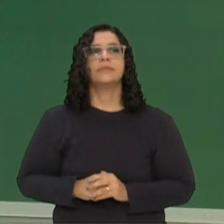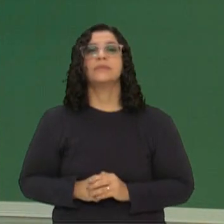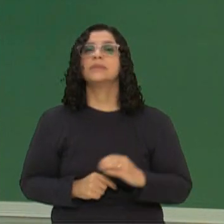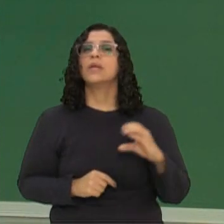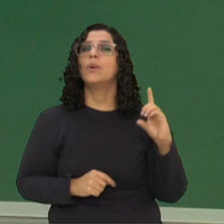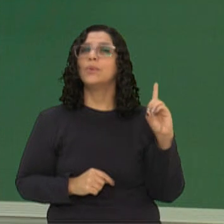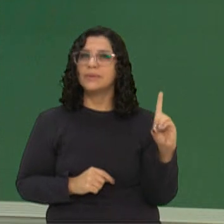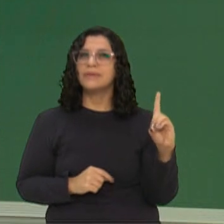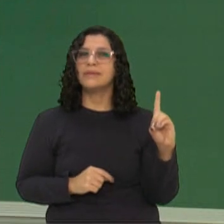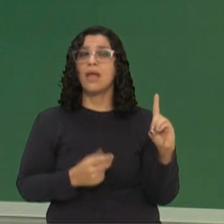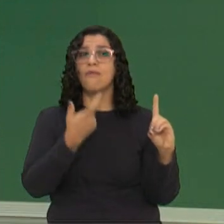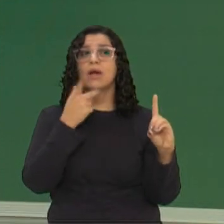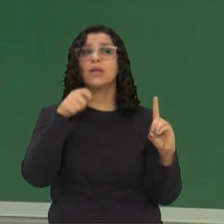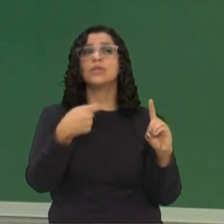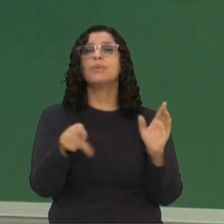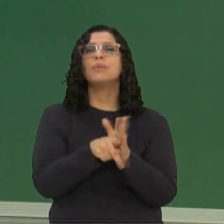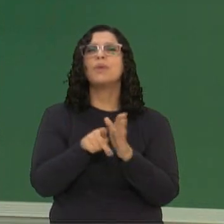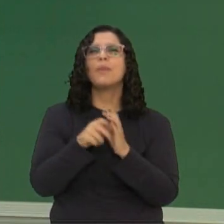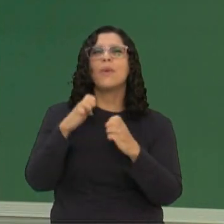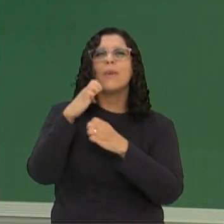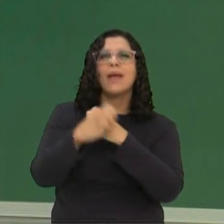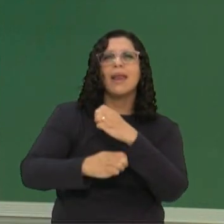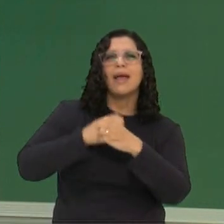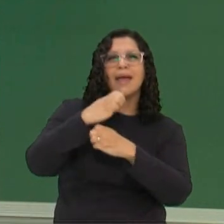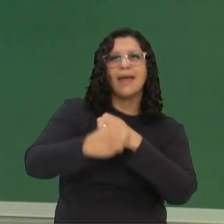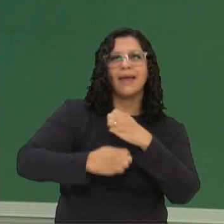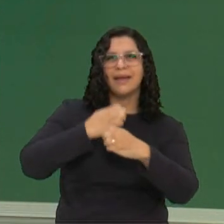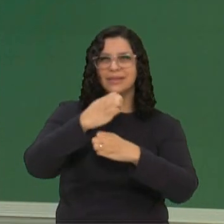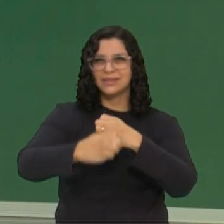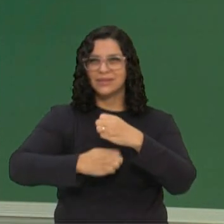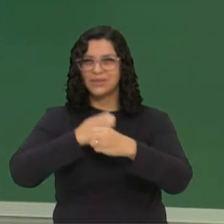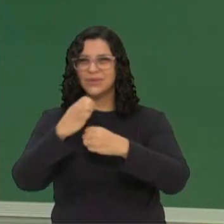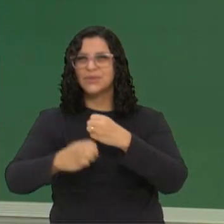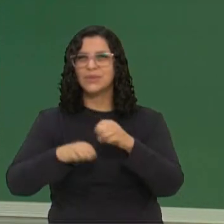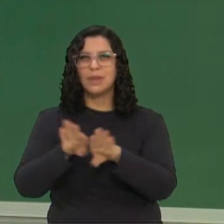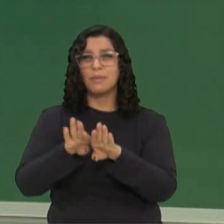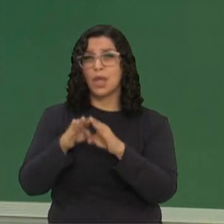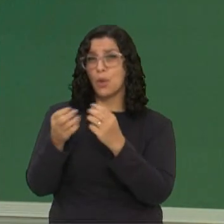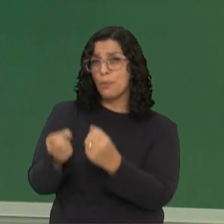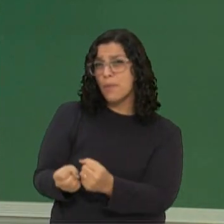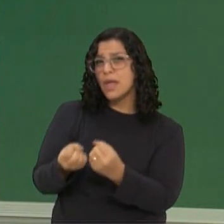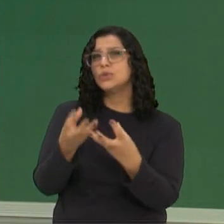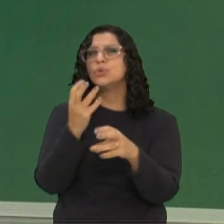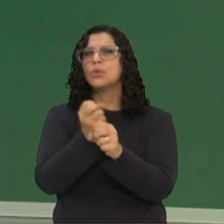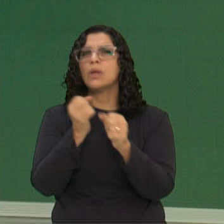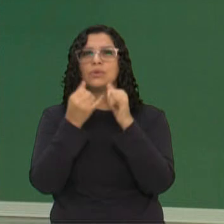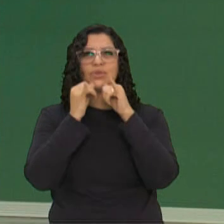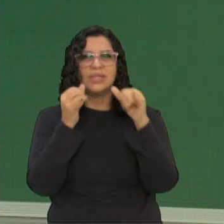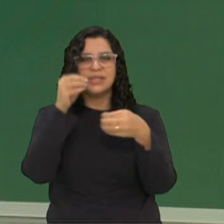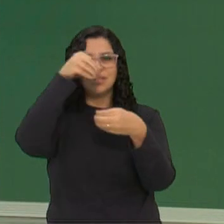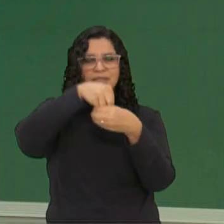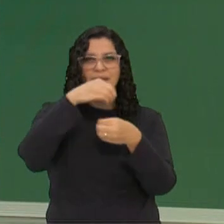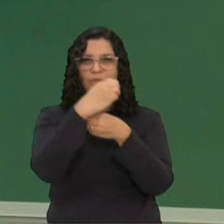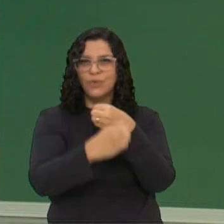Millikan foi aquele cara lá dos experimentos dos elétrons, massa e tal, né, do elétron.